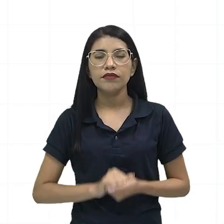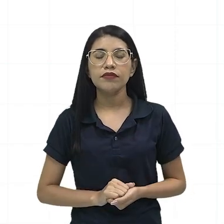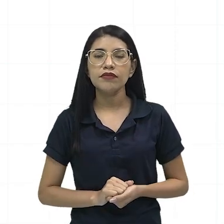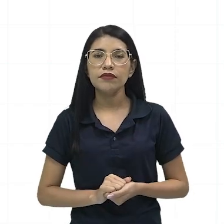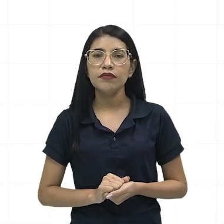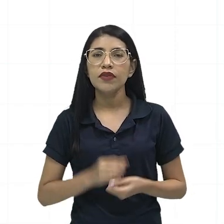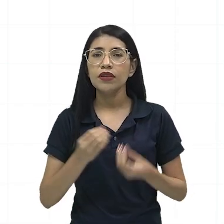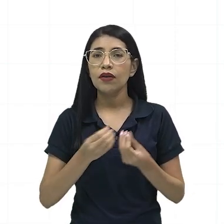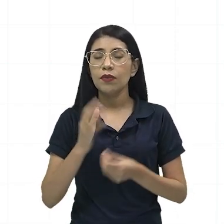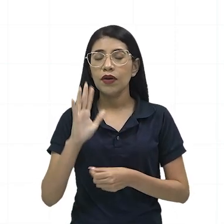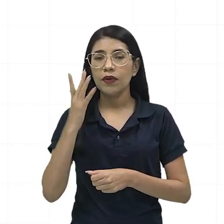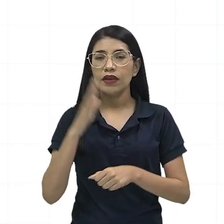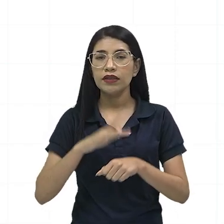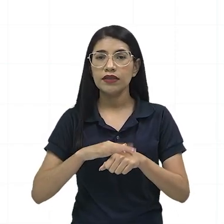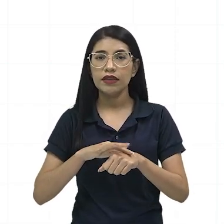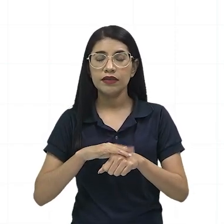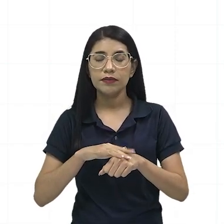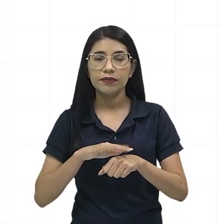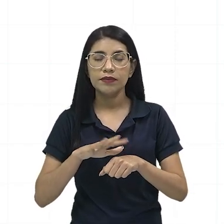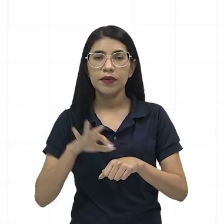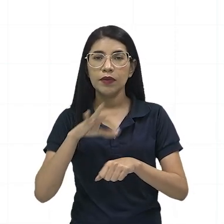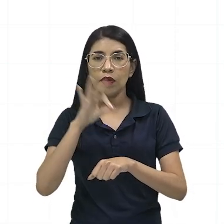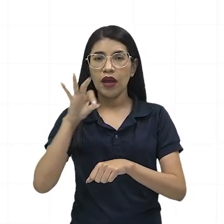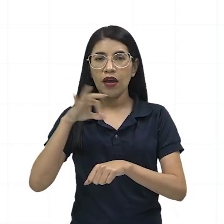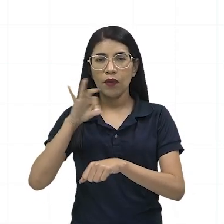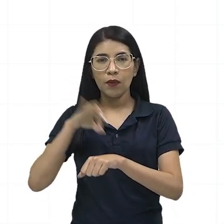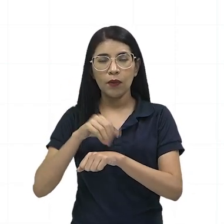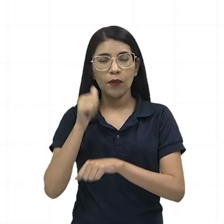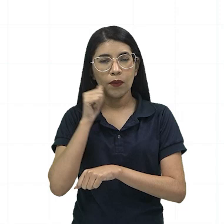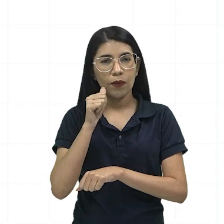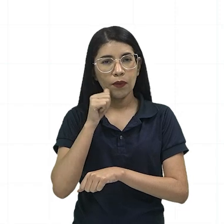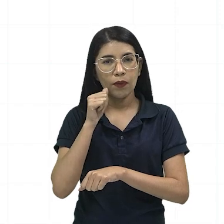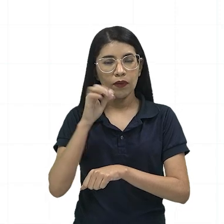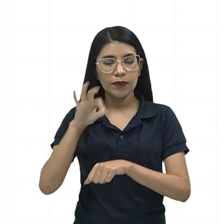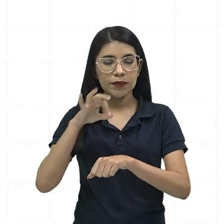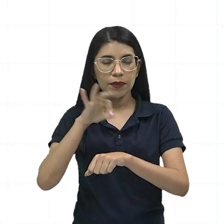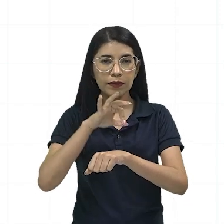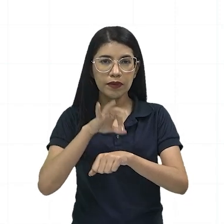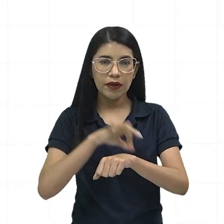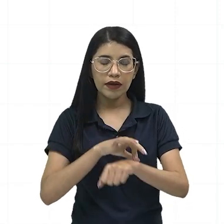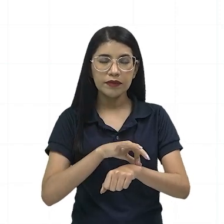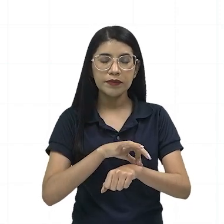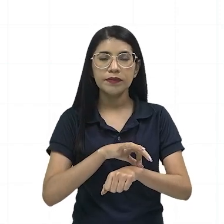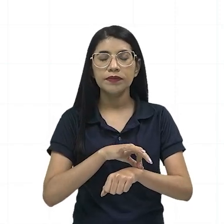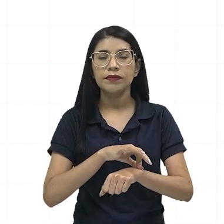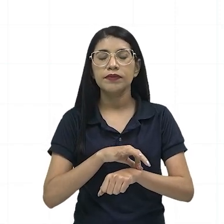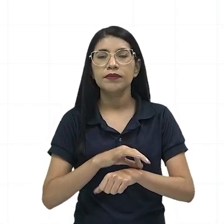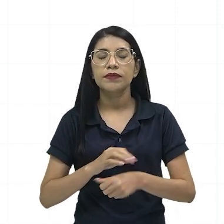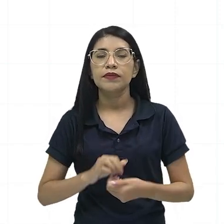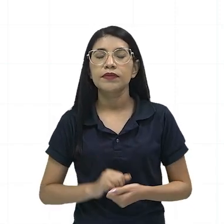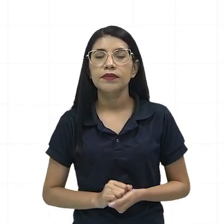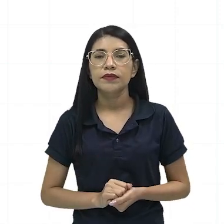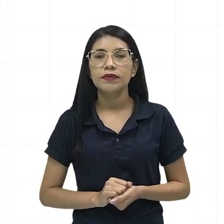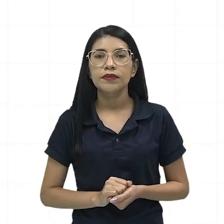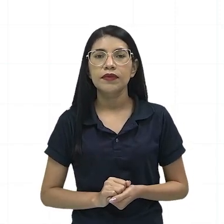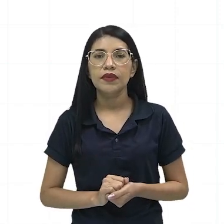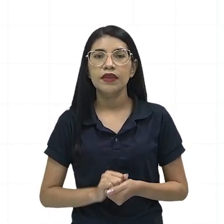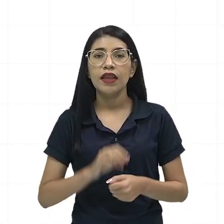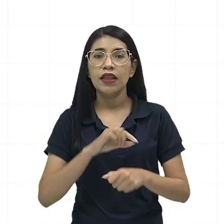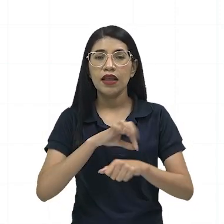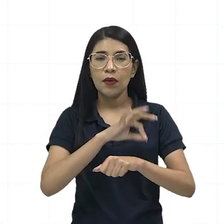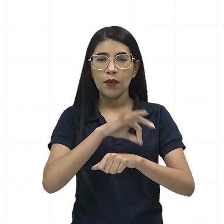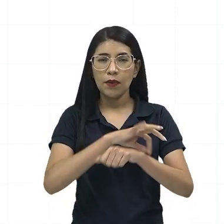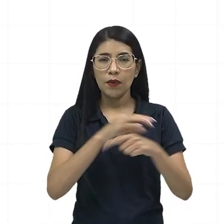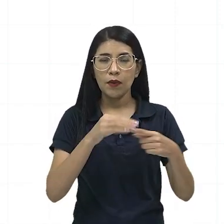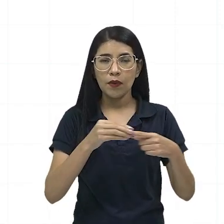transmissão acontece quando uma fêmea infectada de flebotomínio ela passa o protozoário